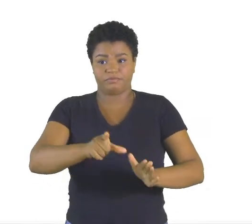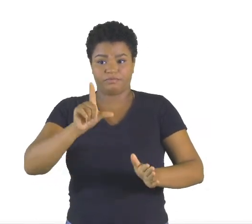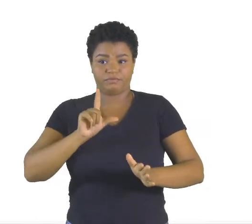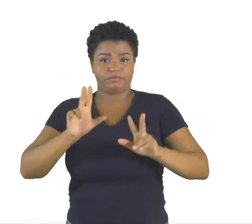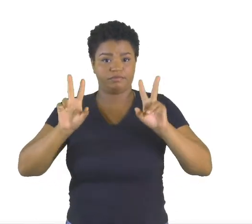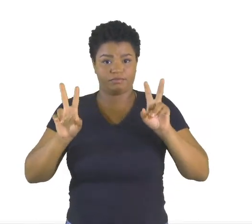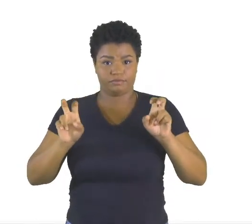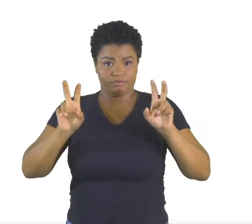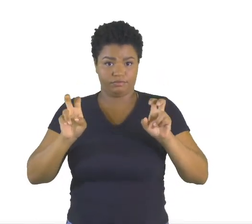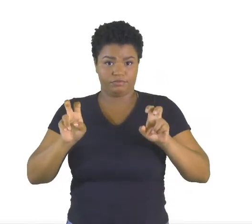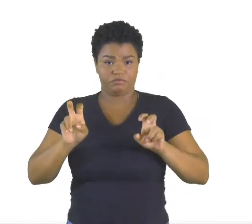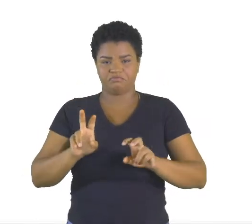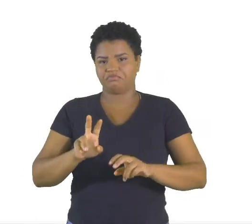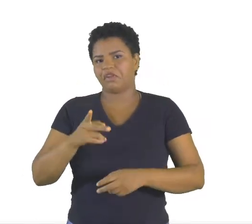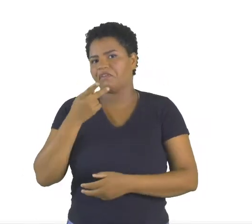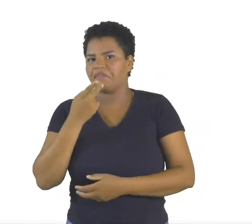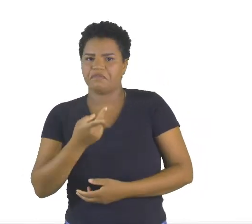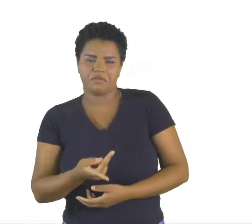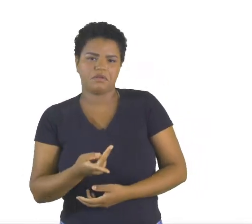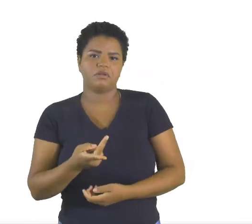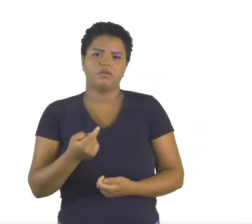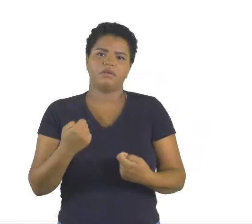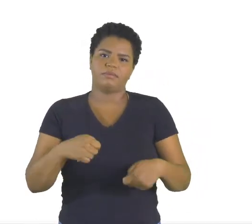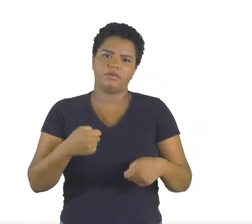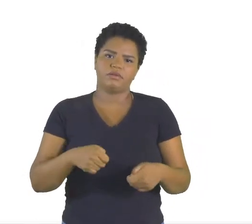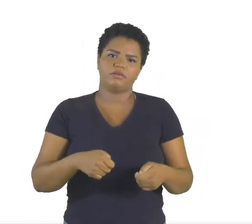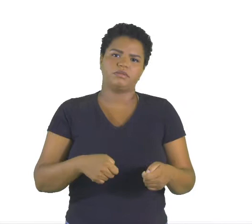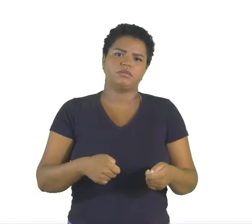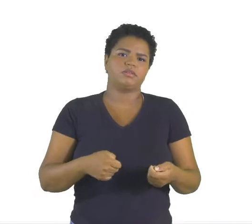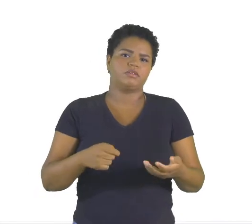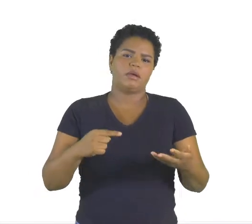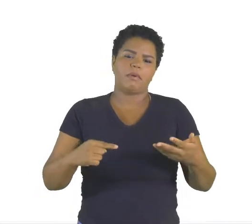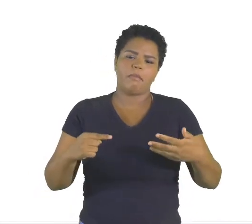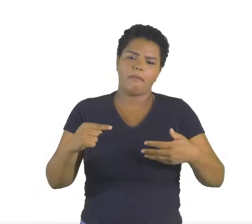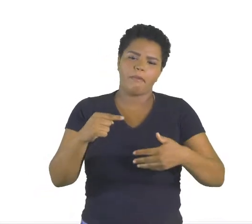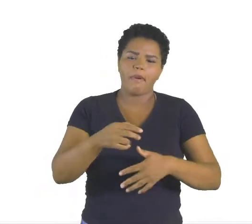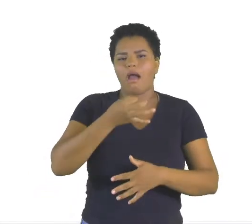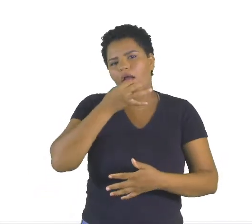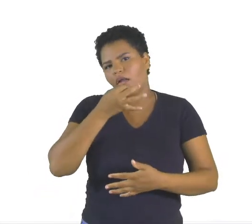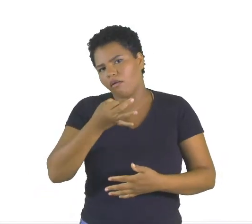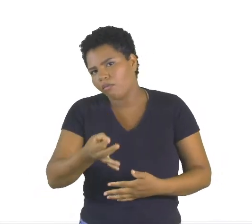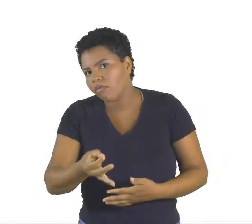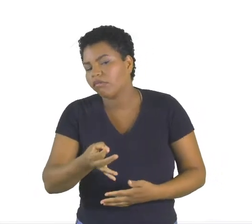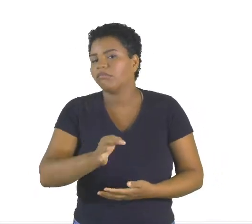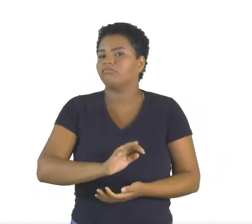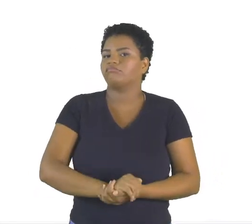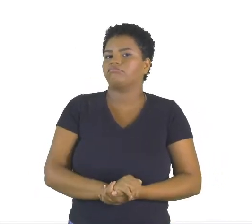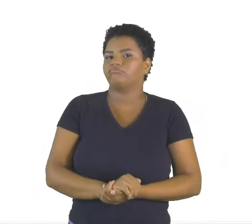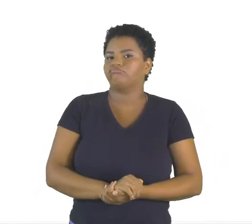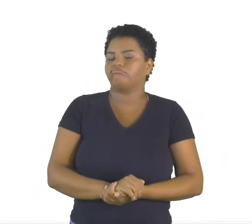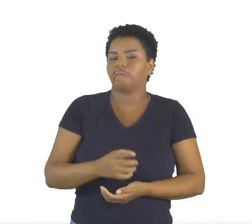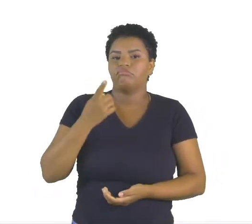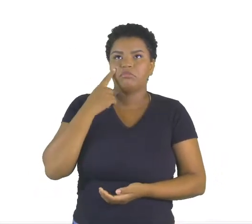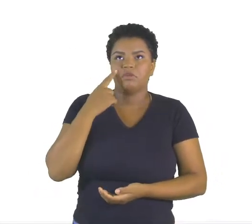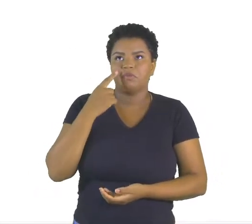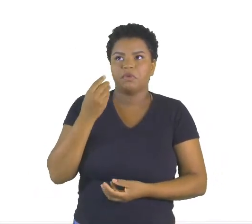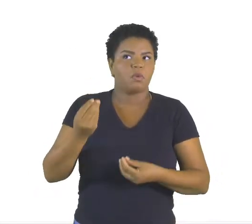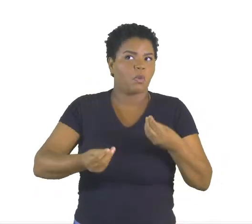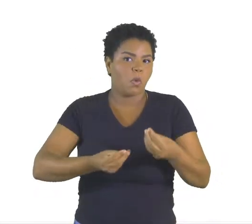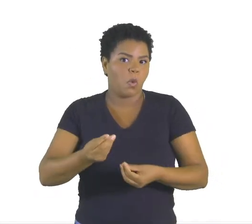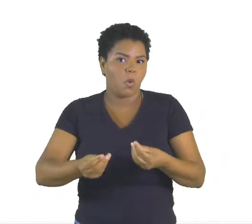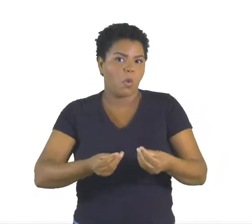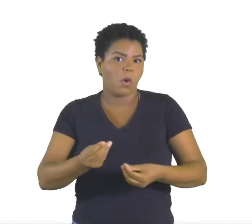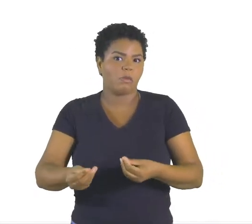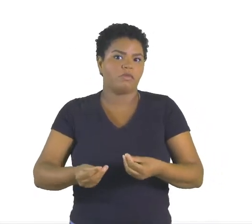do que ele vai falar, então ele já tem que elencar os seus argumentos, né? Para ver como que ele vai falar daquilo lá